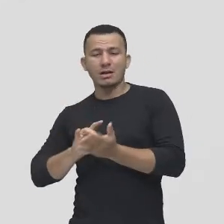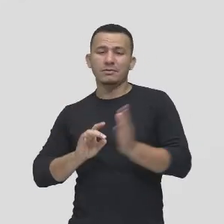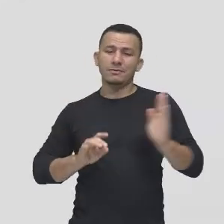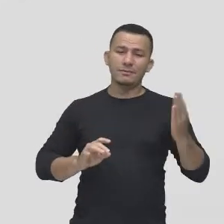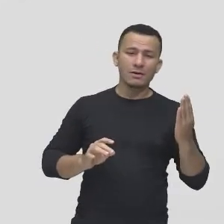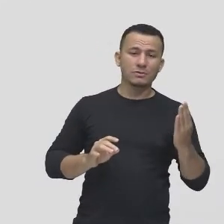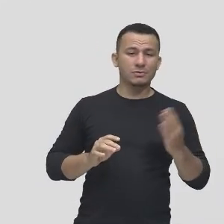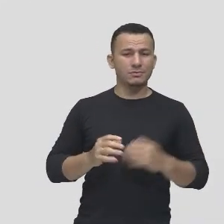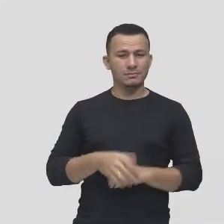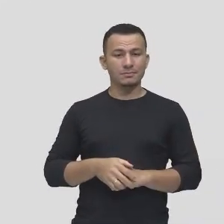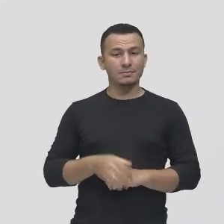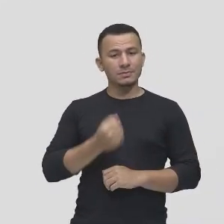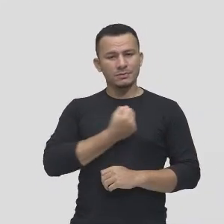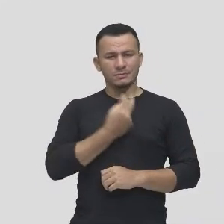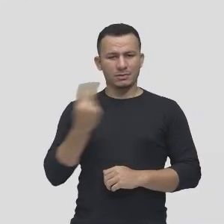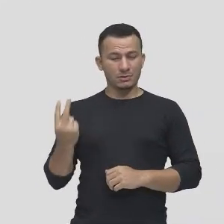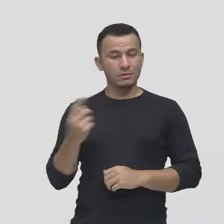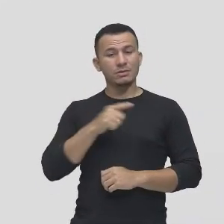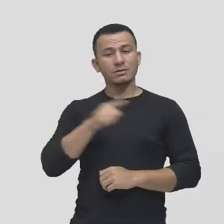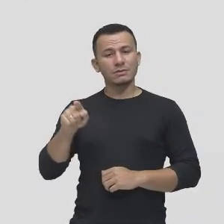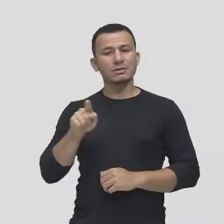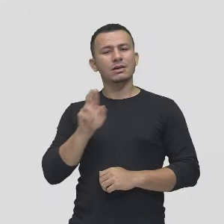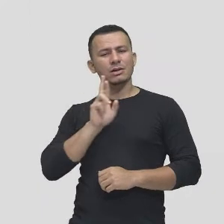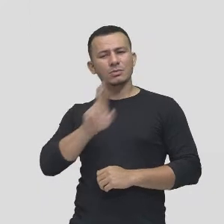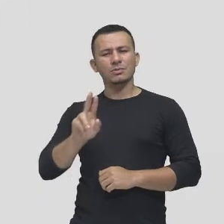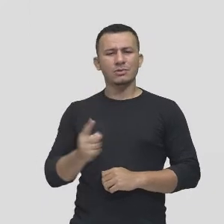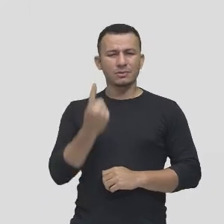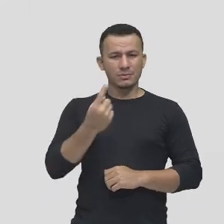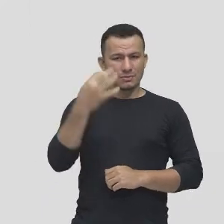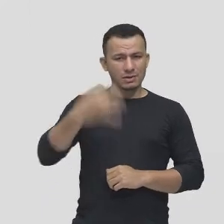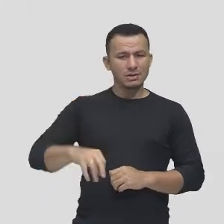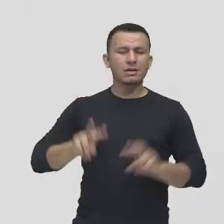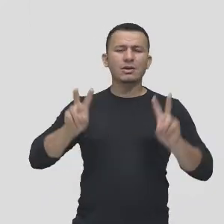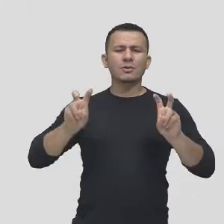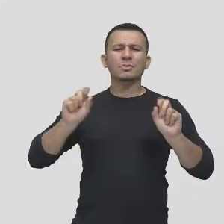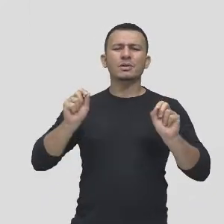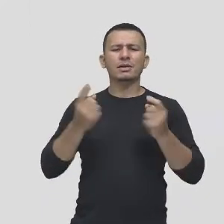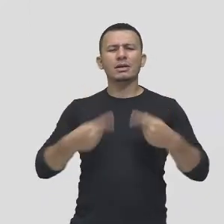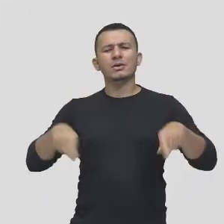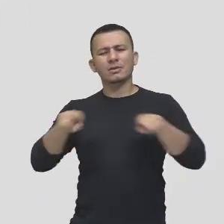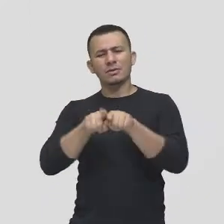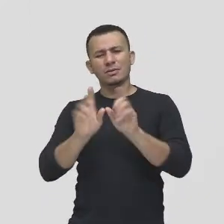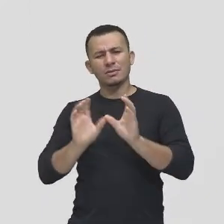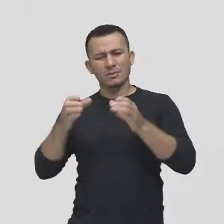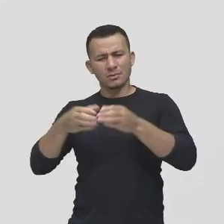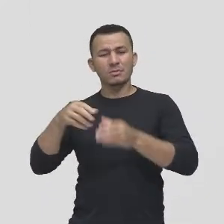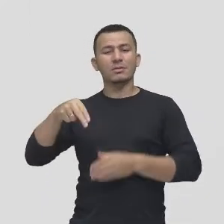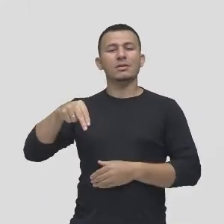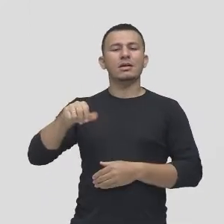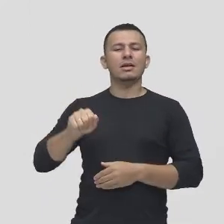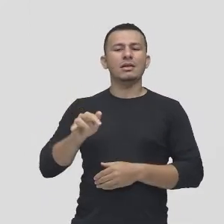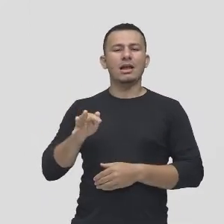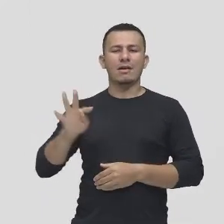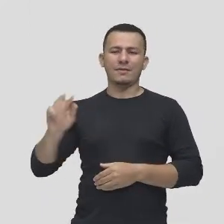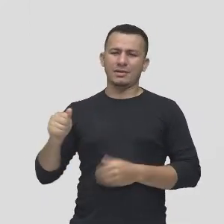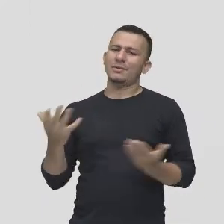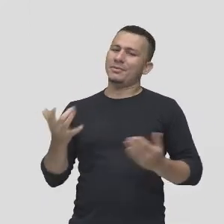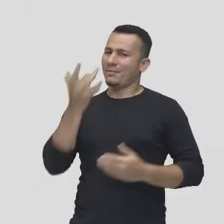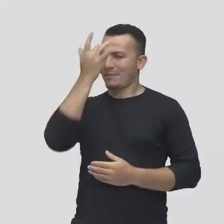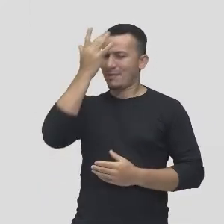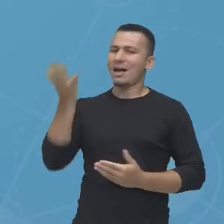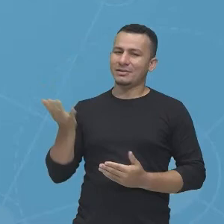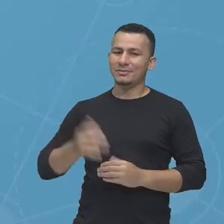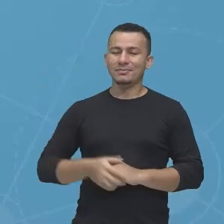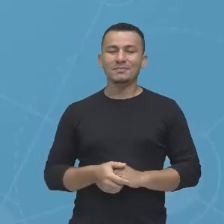A segunda questão, eu quero que você marque a alternativa correta sobre quem faz parte do NAFTA. Gente, essa daí é para acertar, né? Só